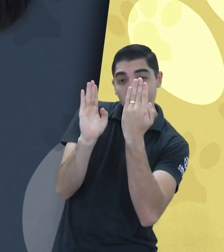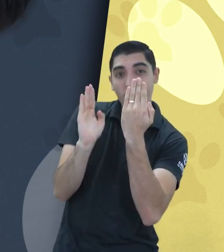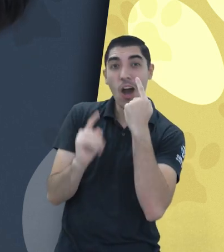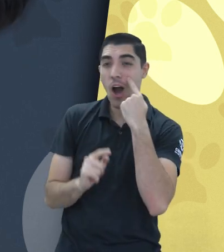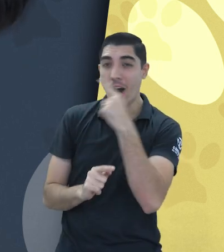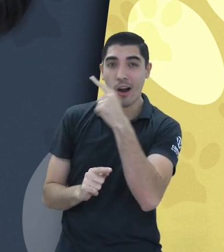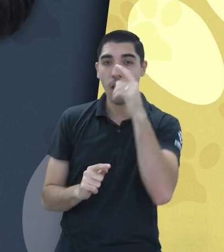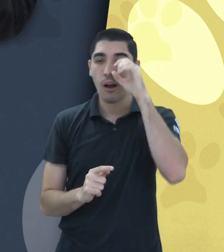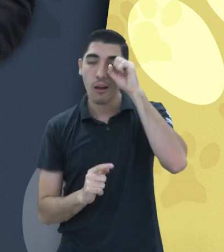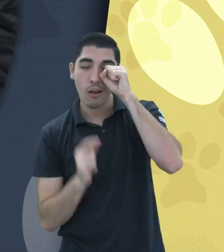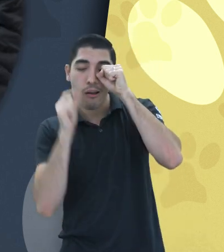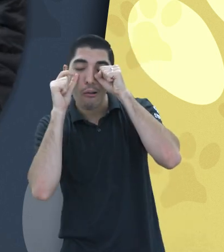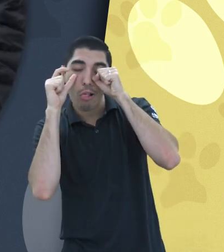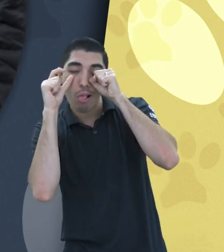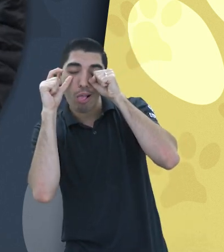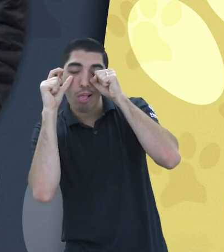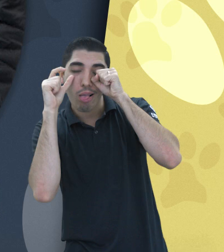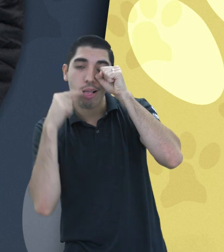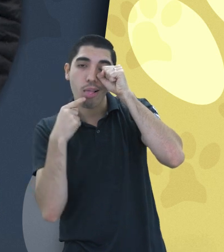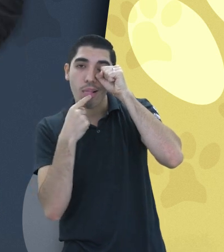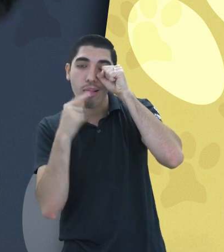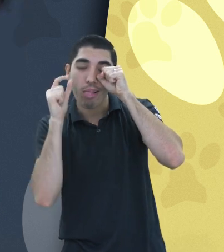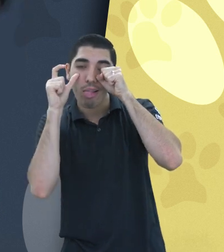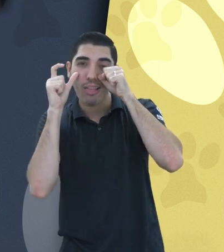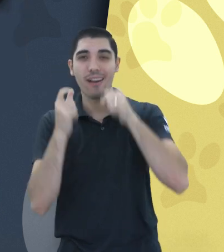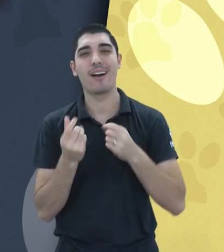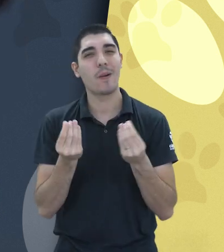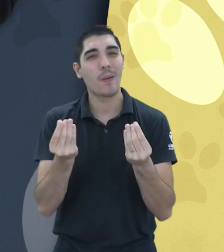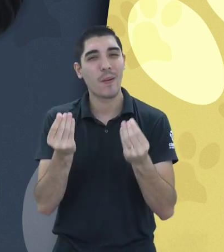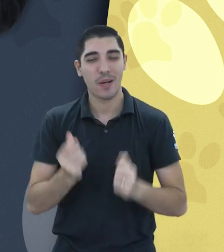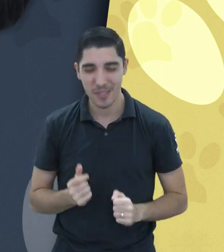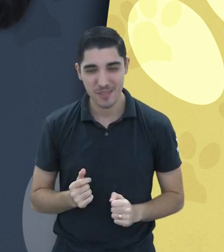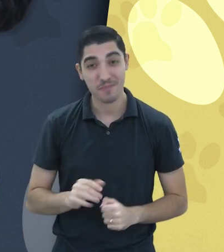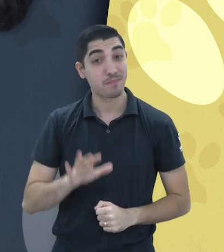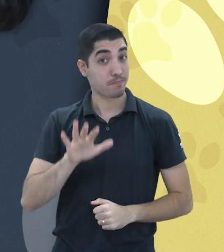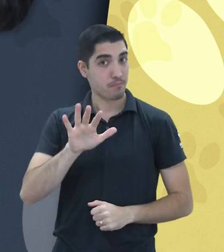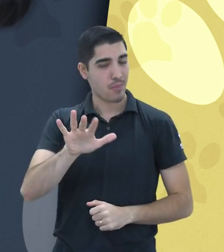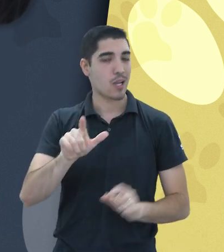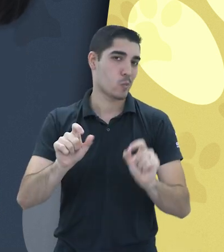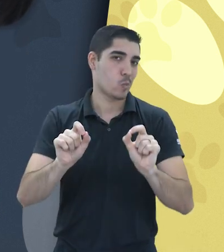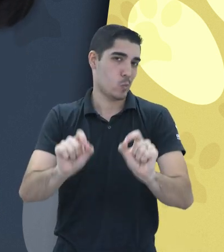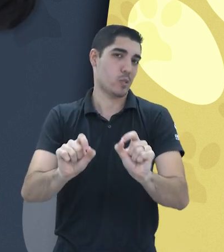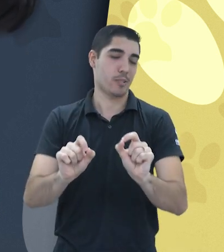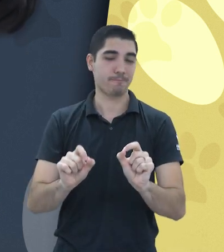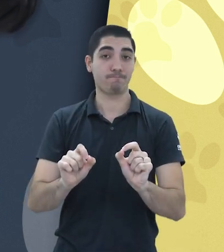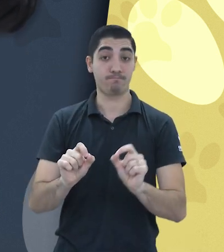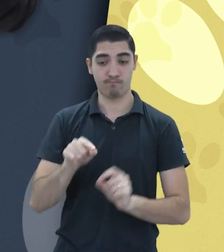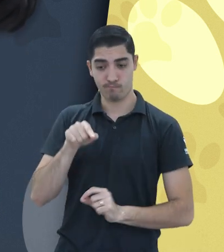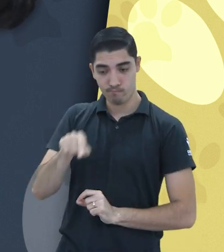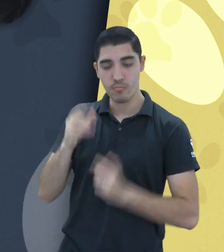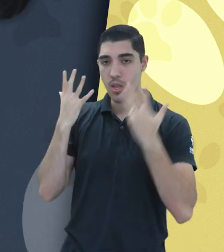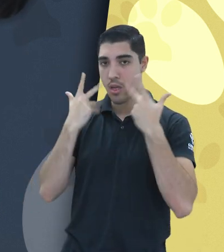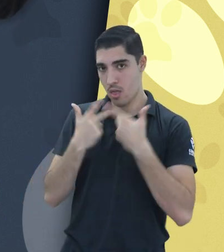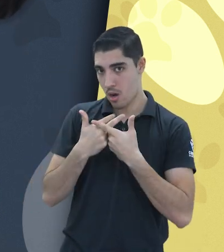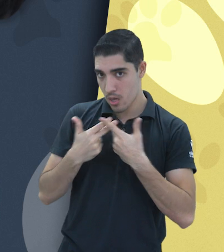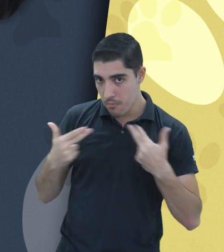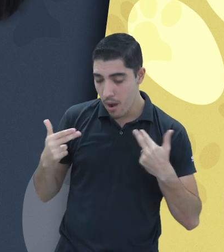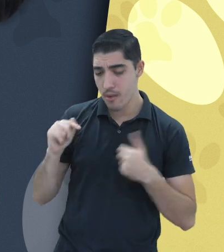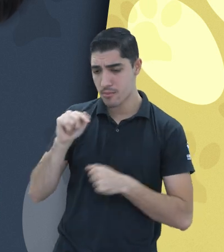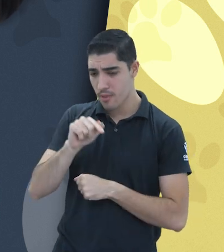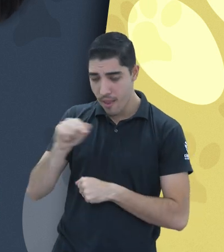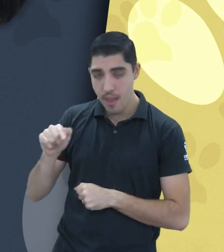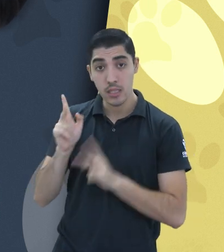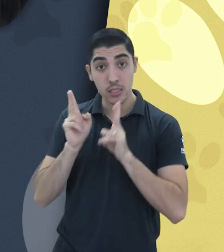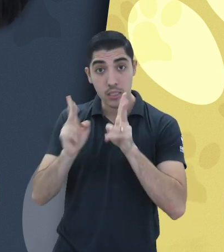olho aberto, ainda a língua de fora. Mas uma coisa é certa, para os nossos pets estarem sempre com